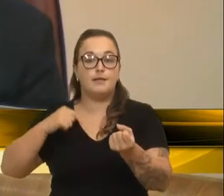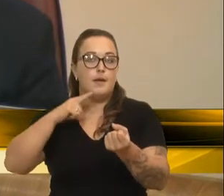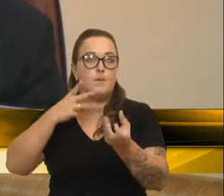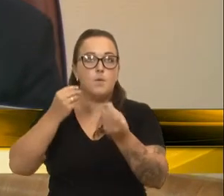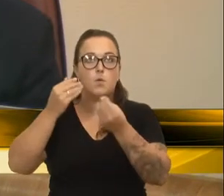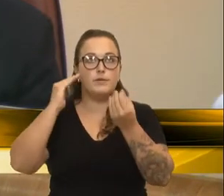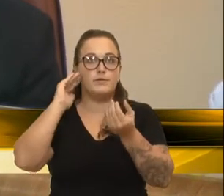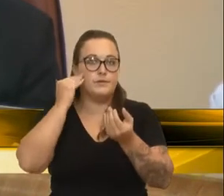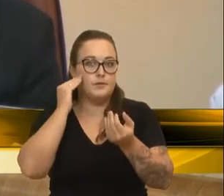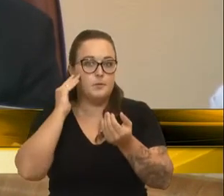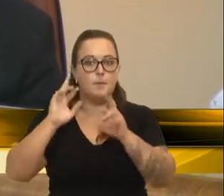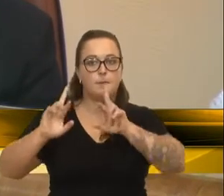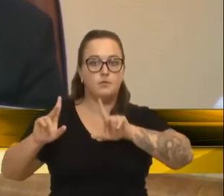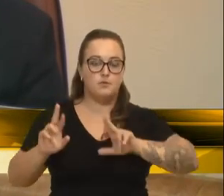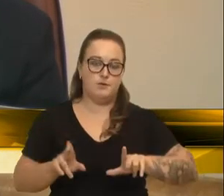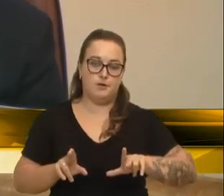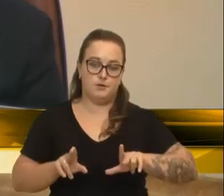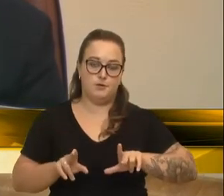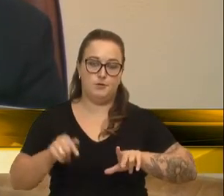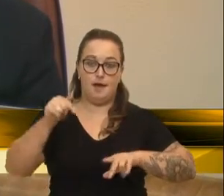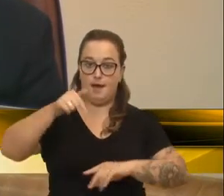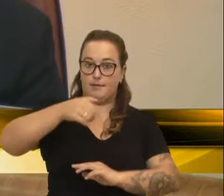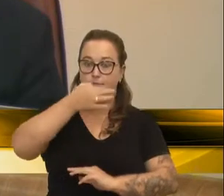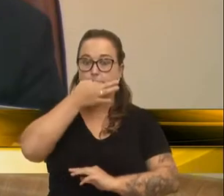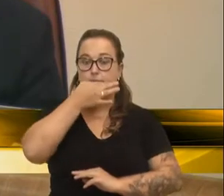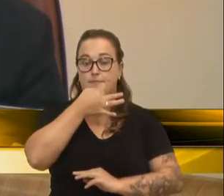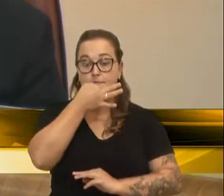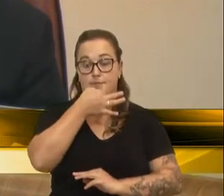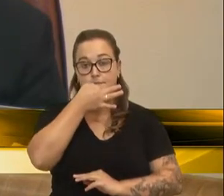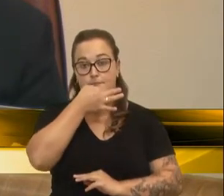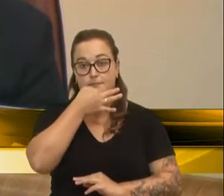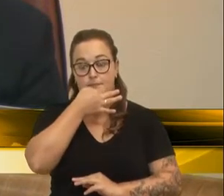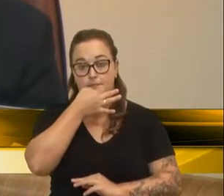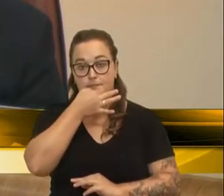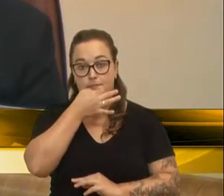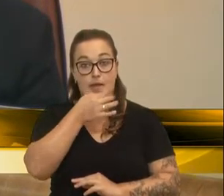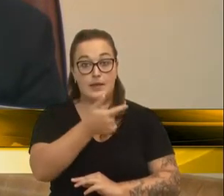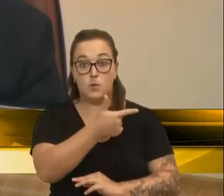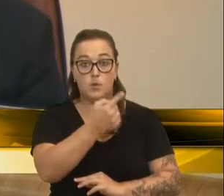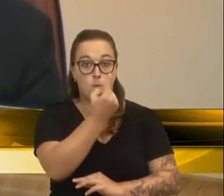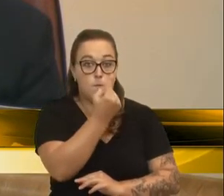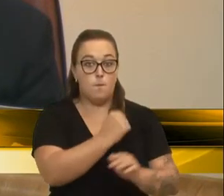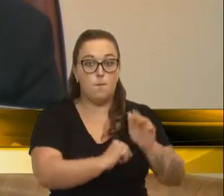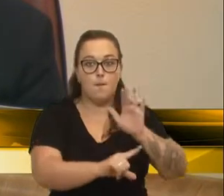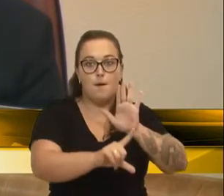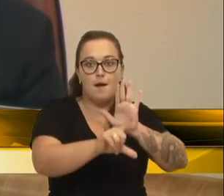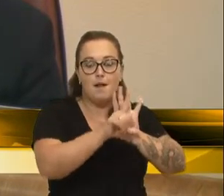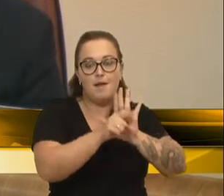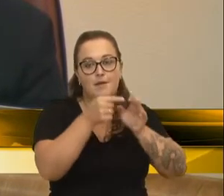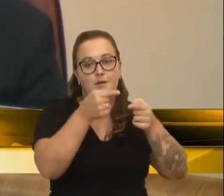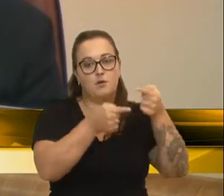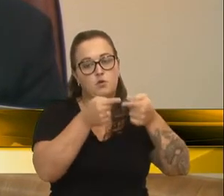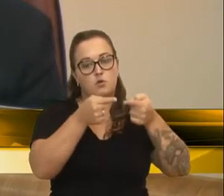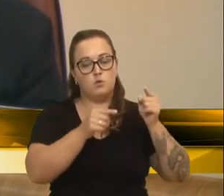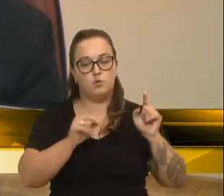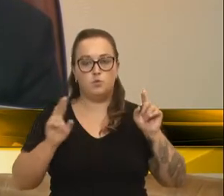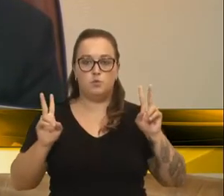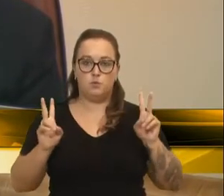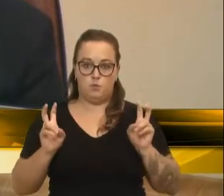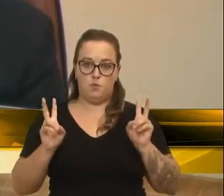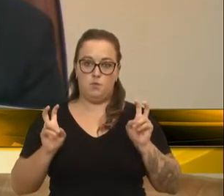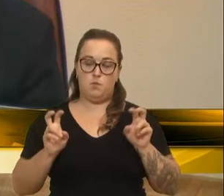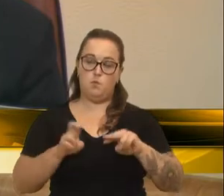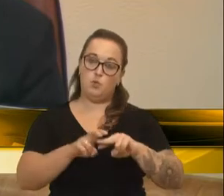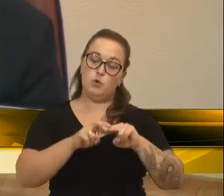interpretações. Em Caxias do Sul, não há uma lei específica que trate do tema, muito embora o